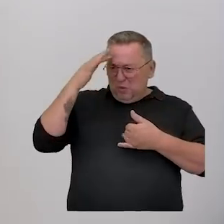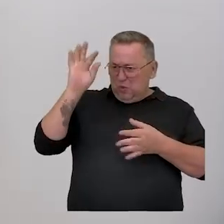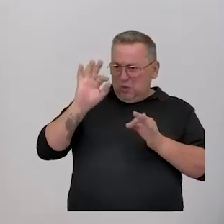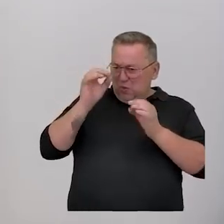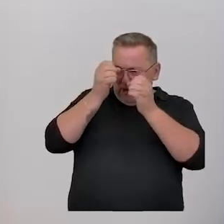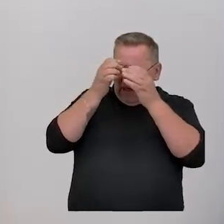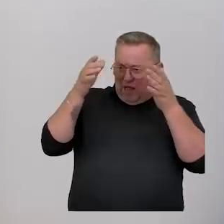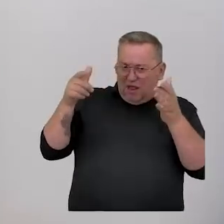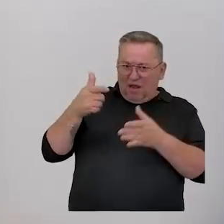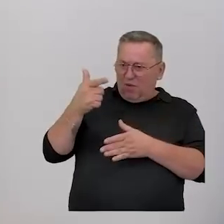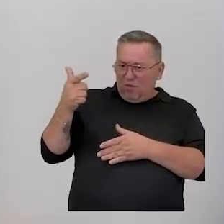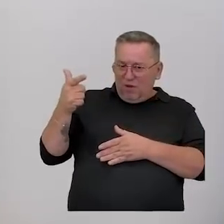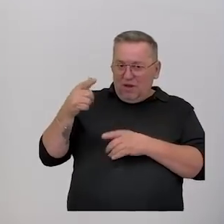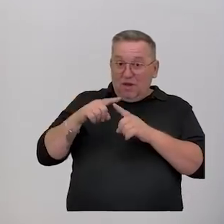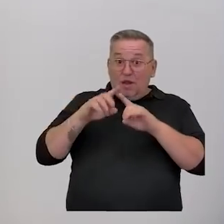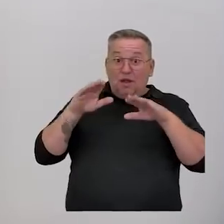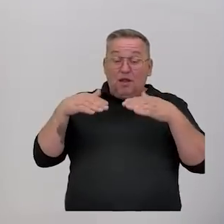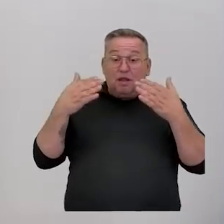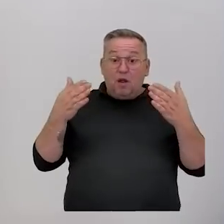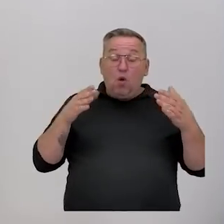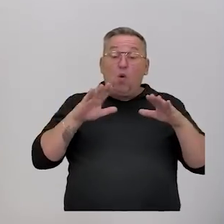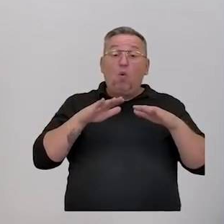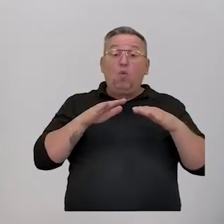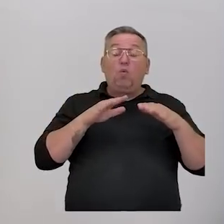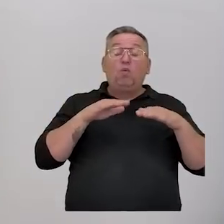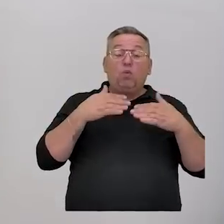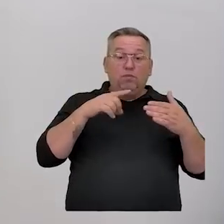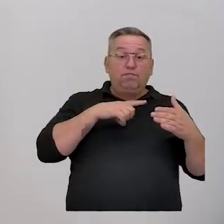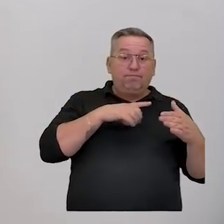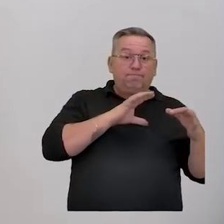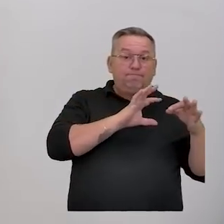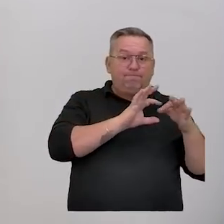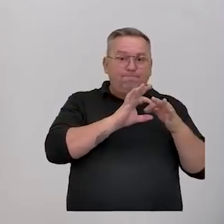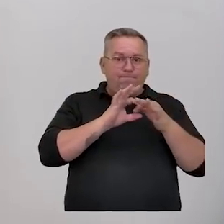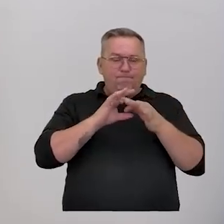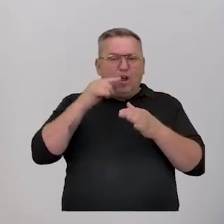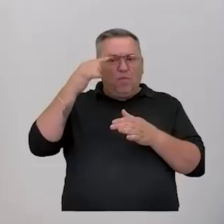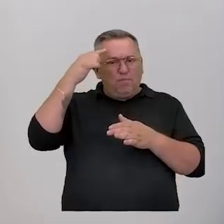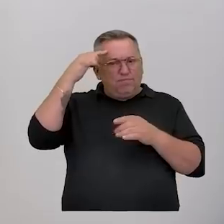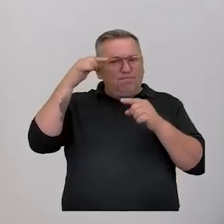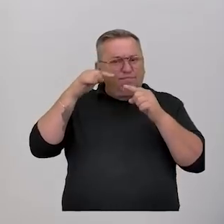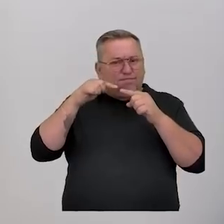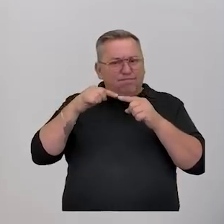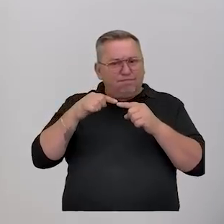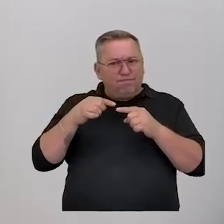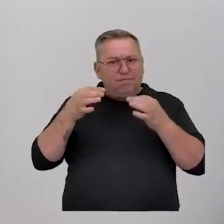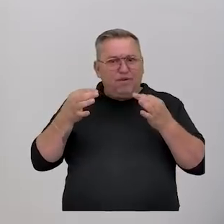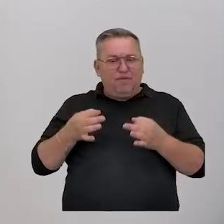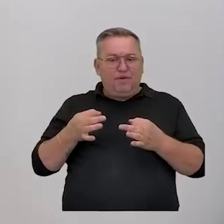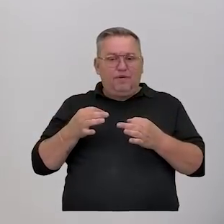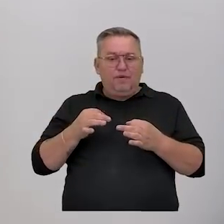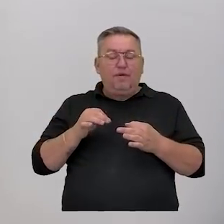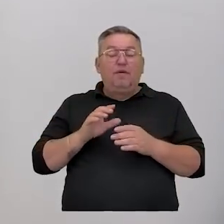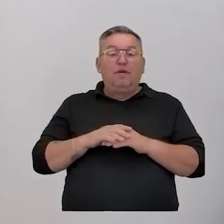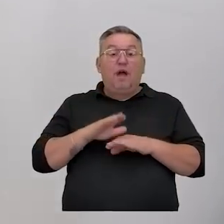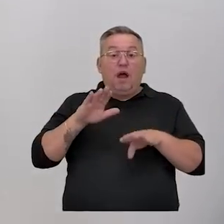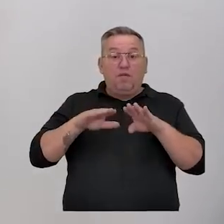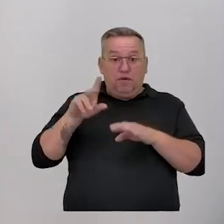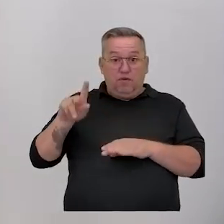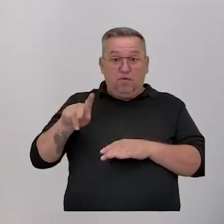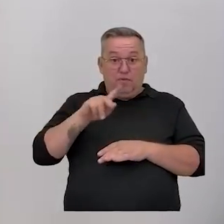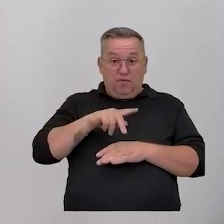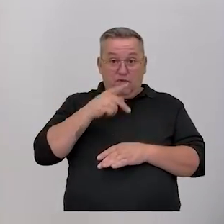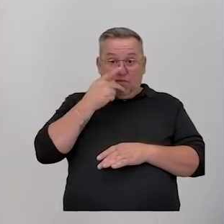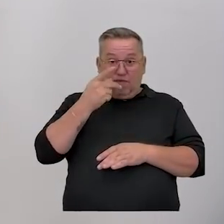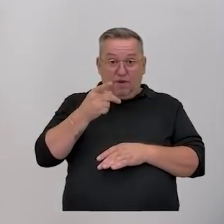Então, o sentido, a ideia do texto. Todas as vezes que vocês estão aí produzindo, o professor sempre diz, que você